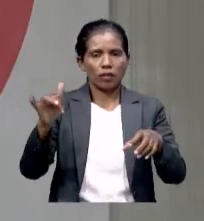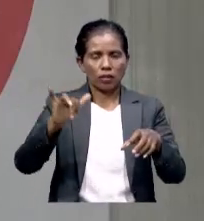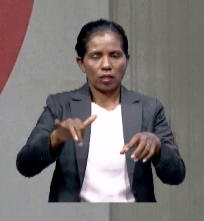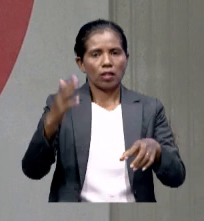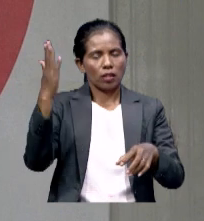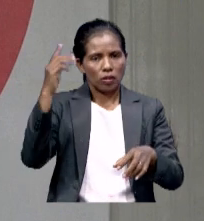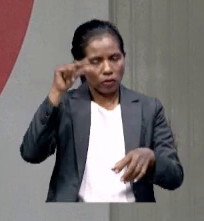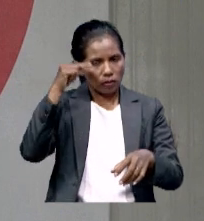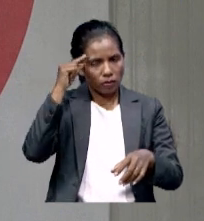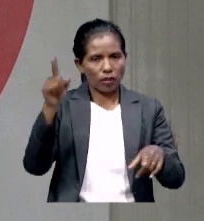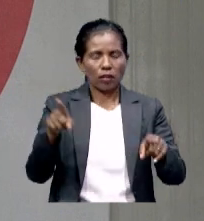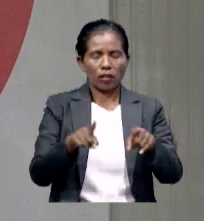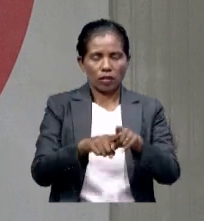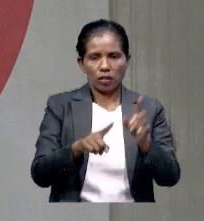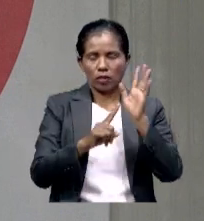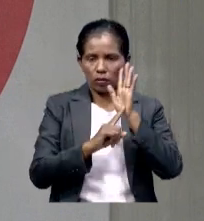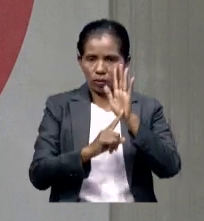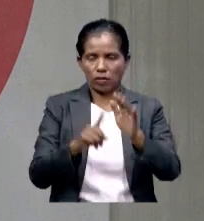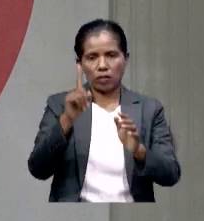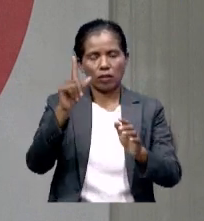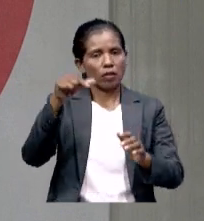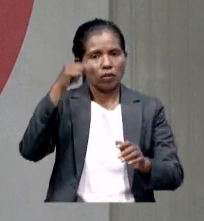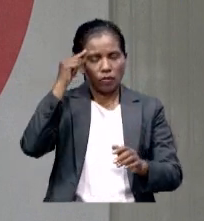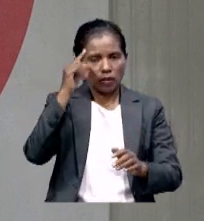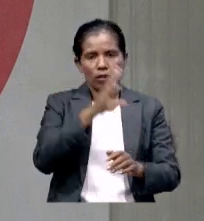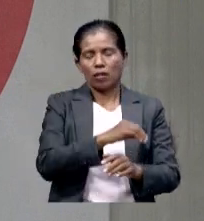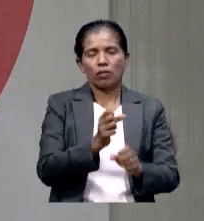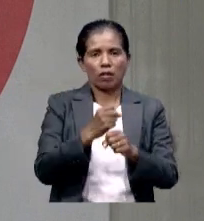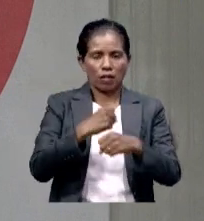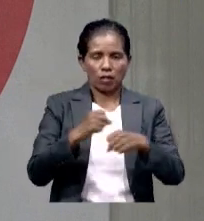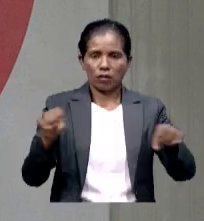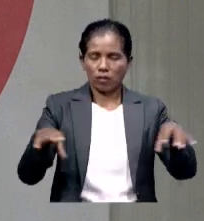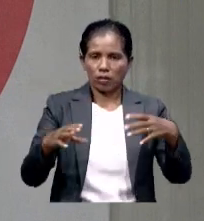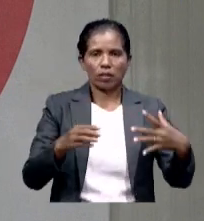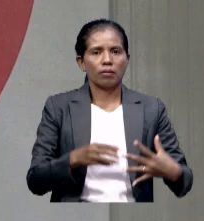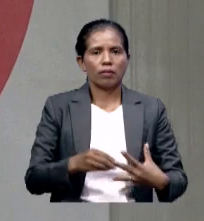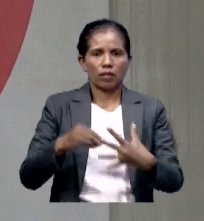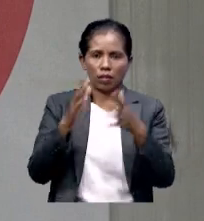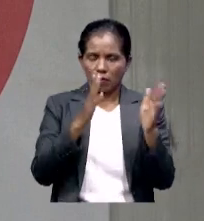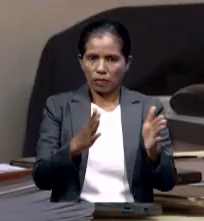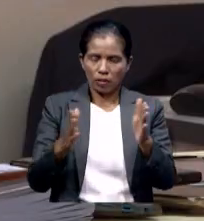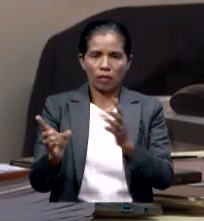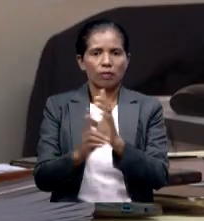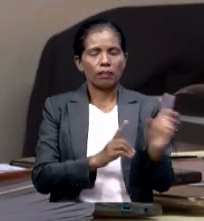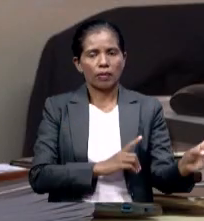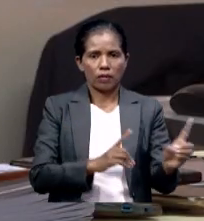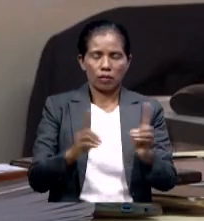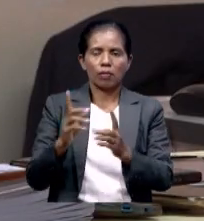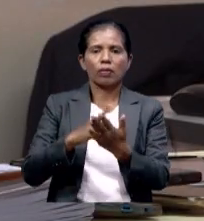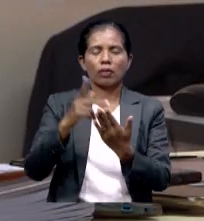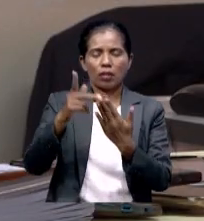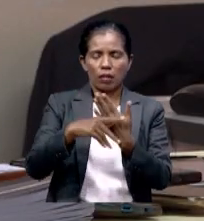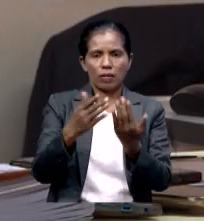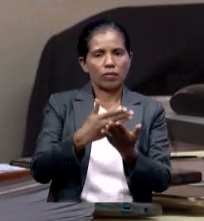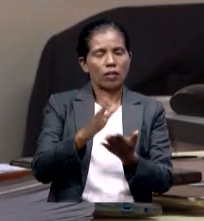Nian, nebehanesan implicação ida ba governo atuar o serviço liu e a processo implementação programa cesta